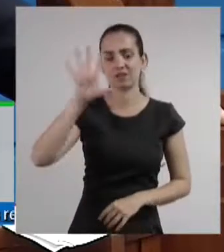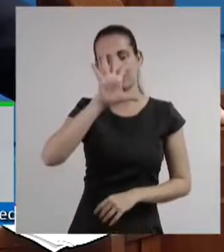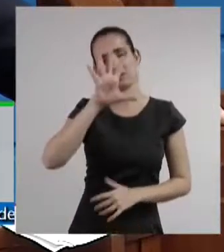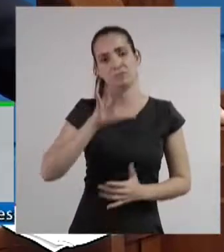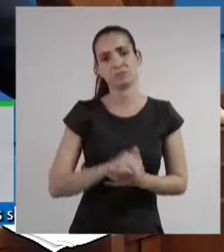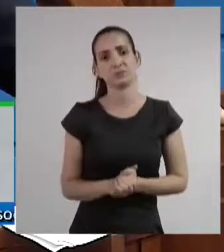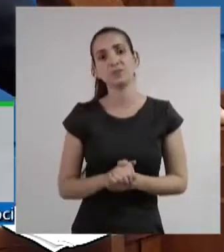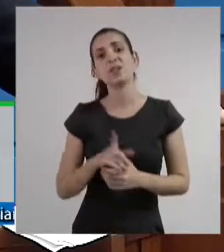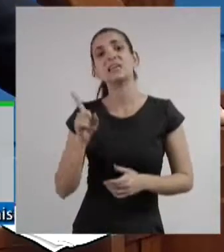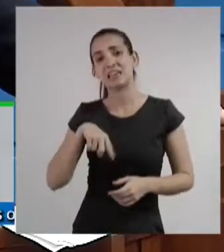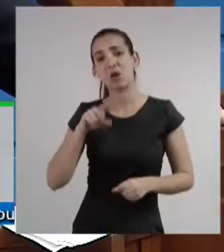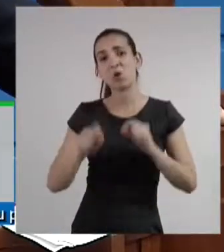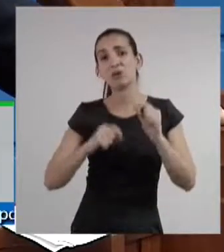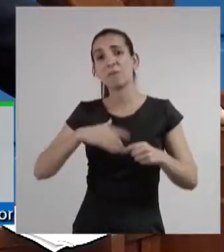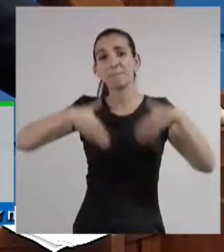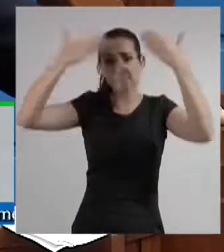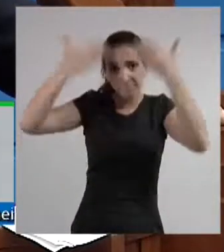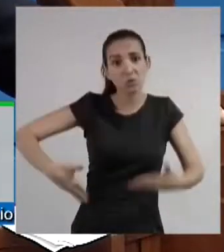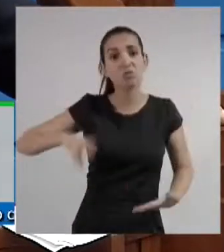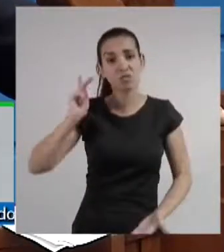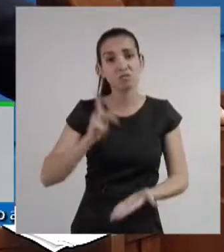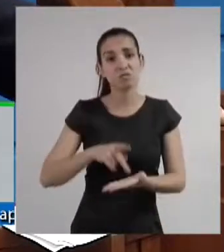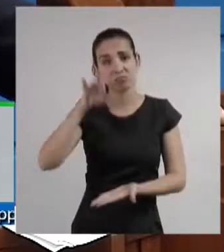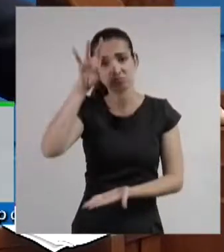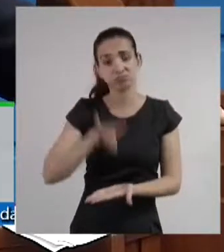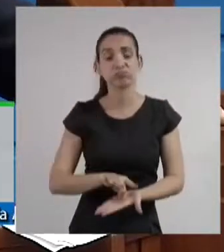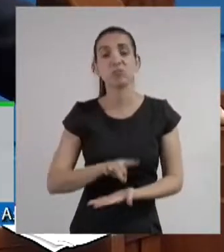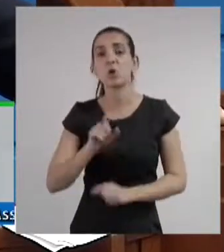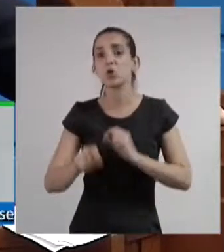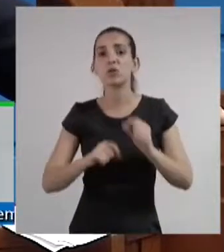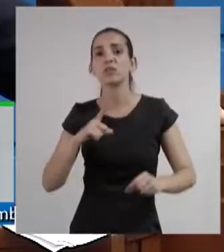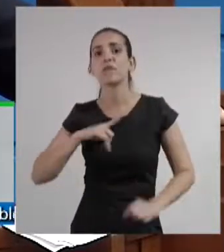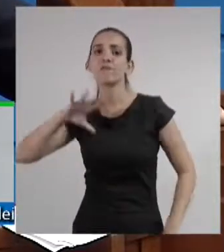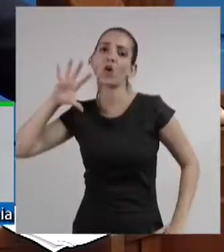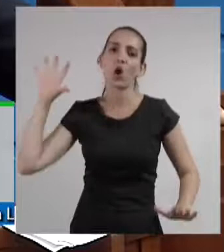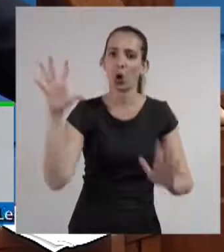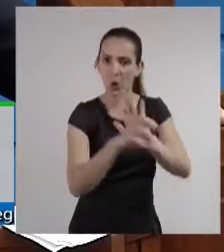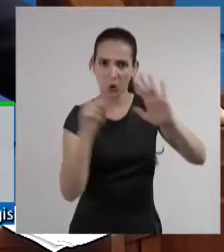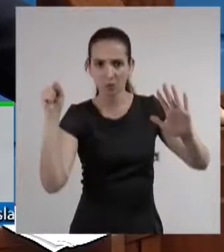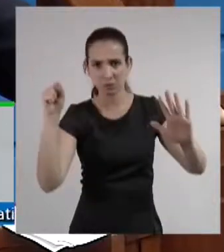que comprovam que o golpe